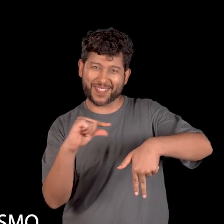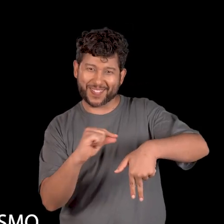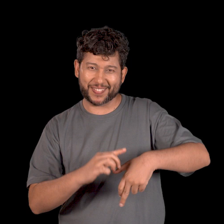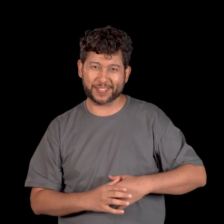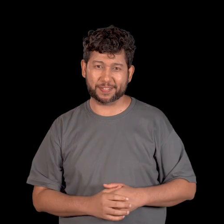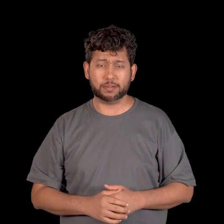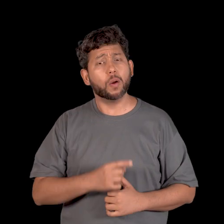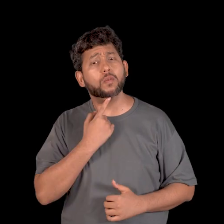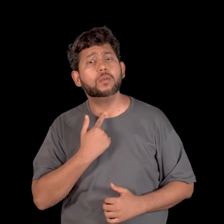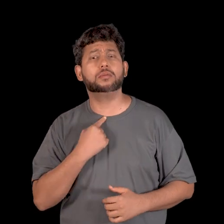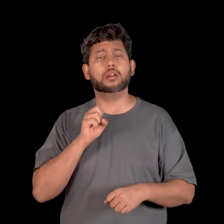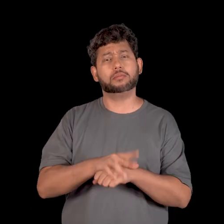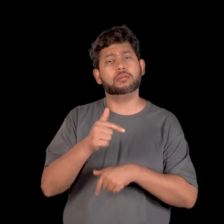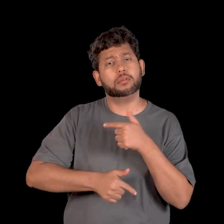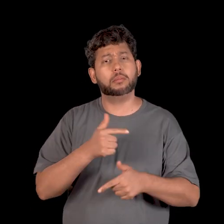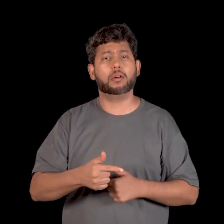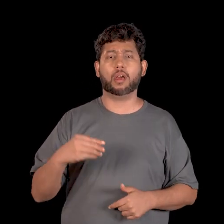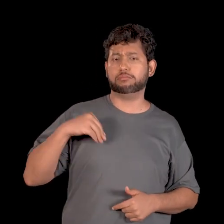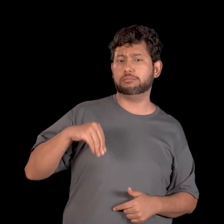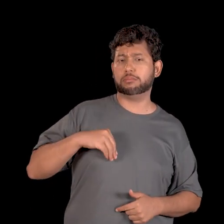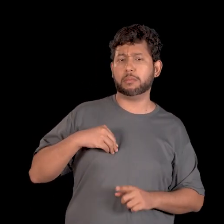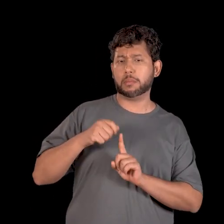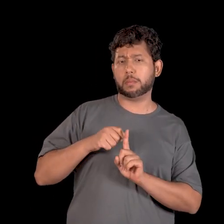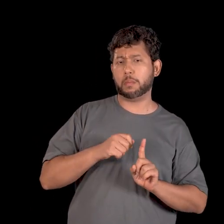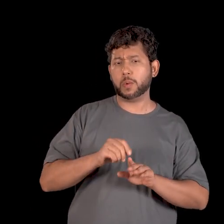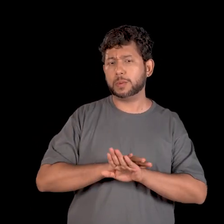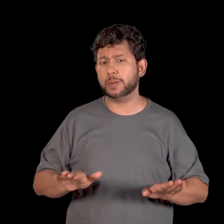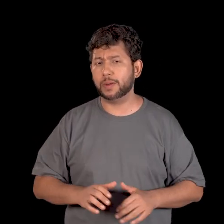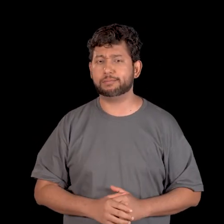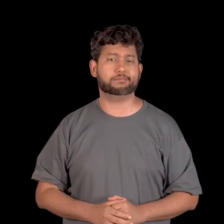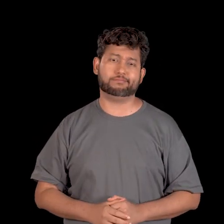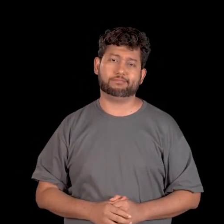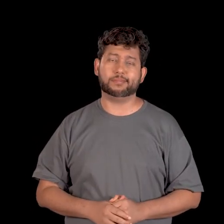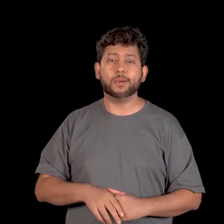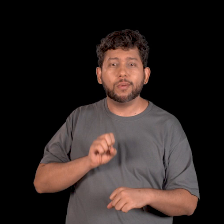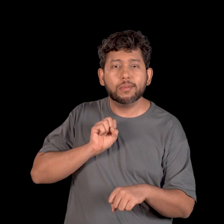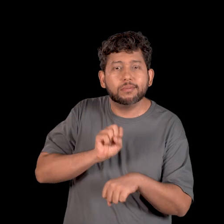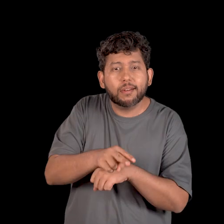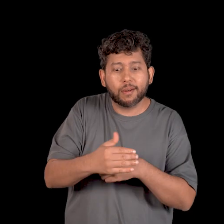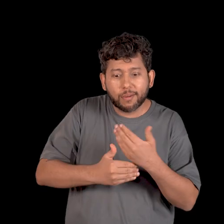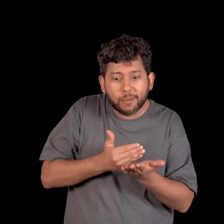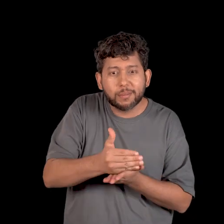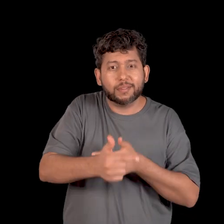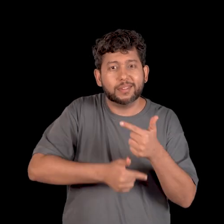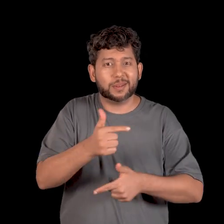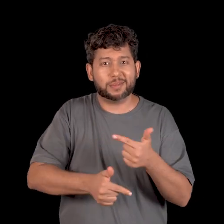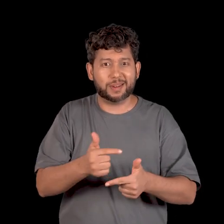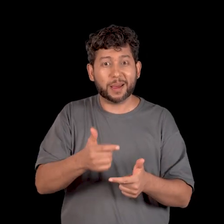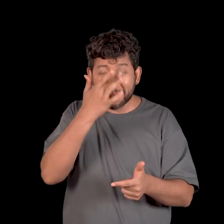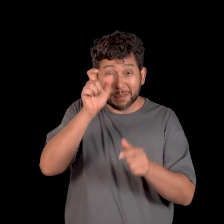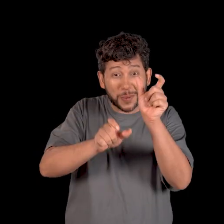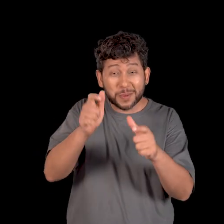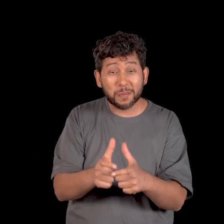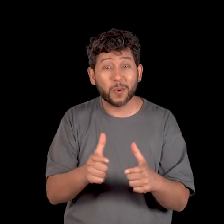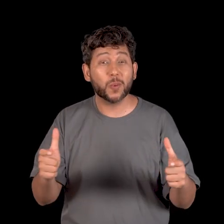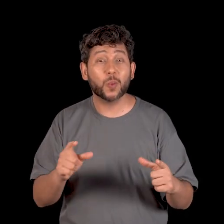empreendedorismo. Ter um emprego ou conduzir um empreendimento vai muito além da subsistência e apenas obter uma renda mensal, afinal, após